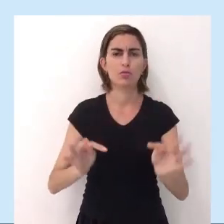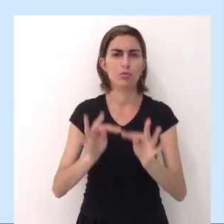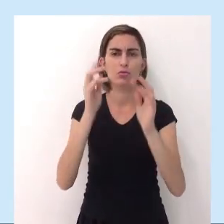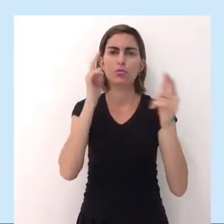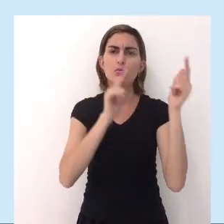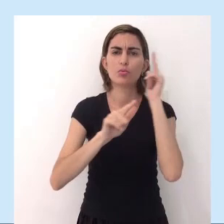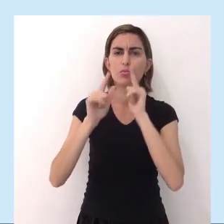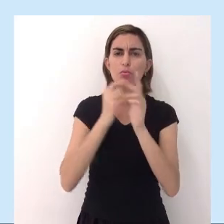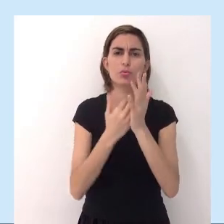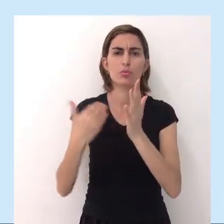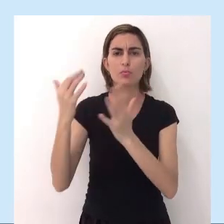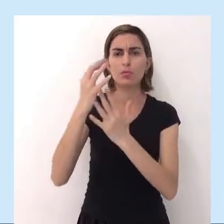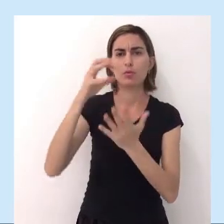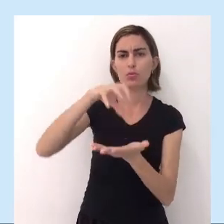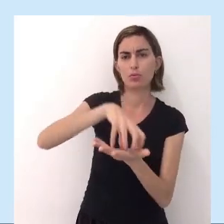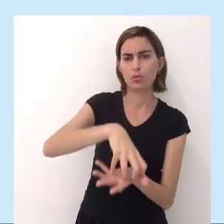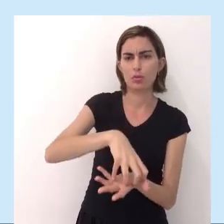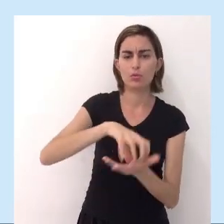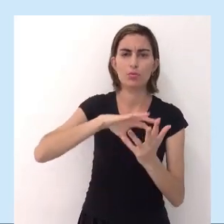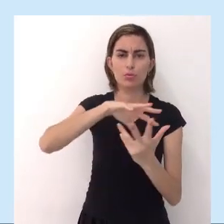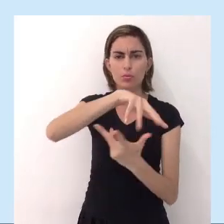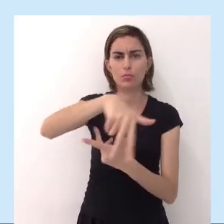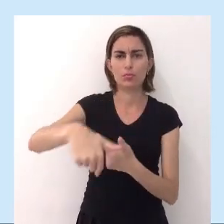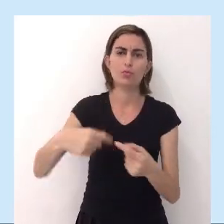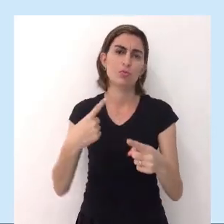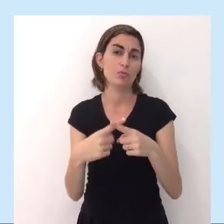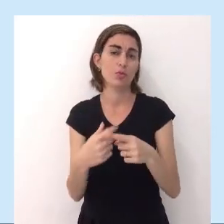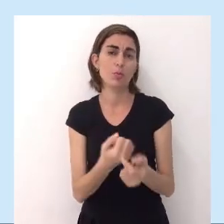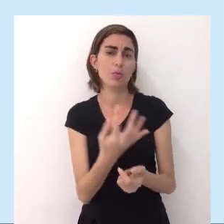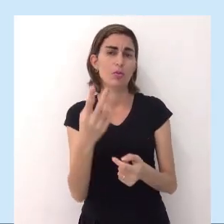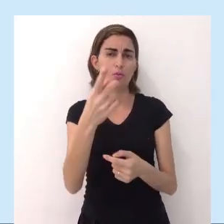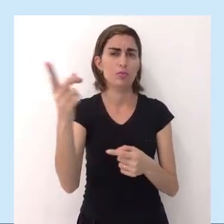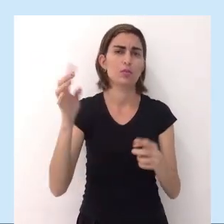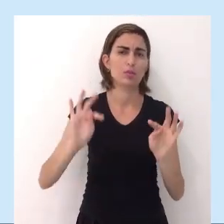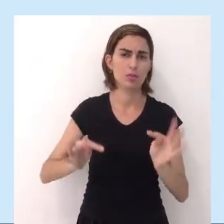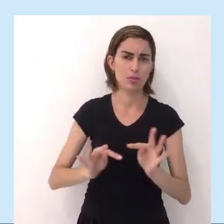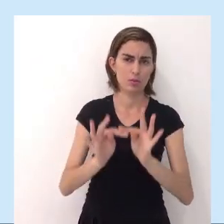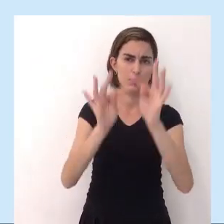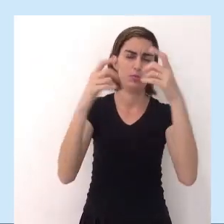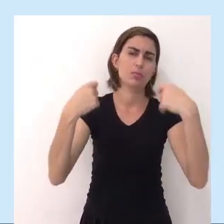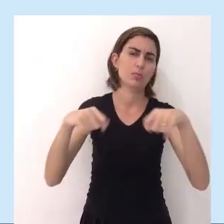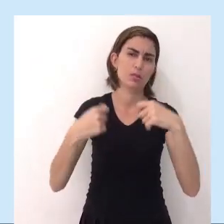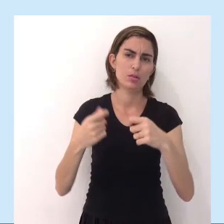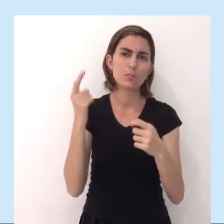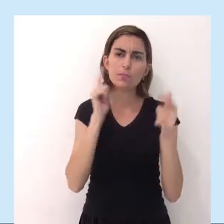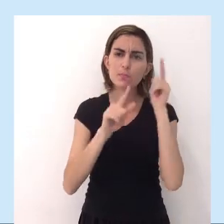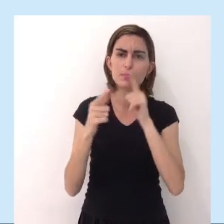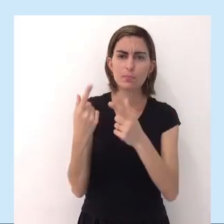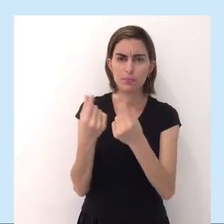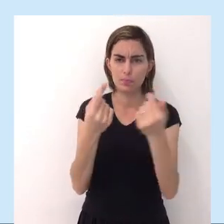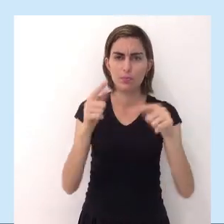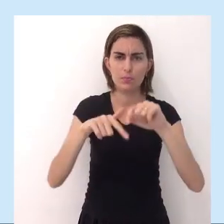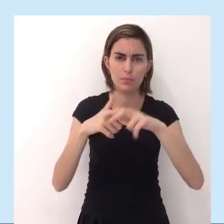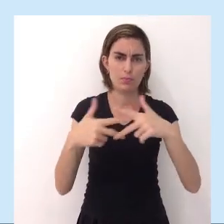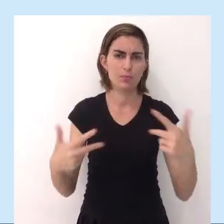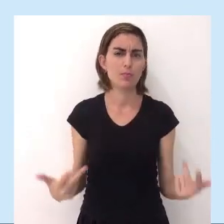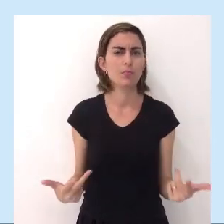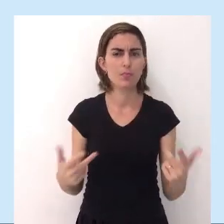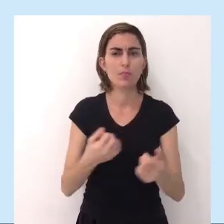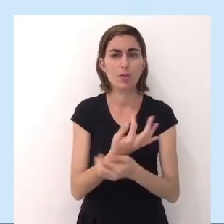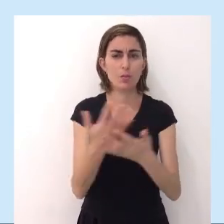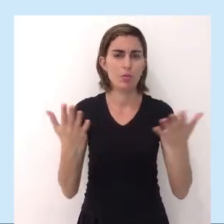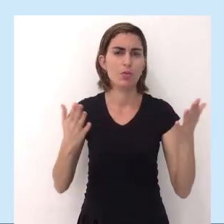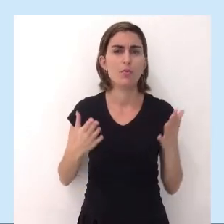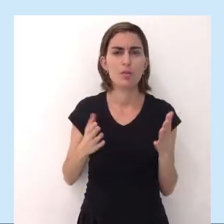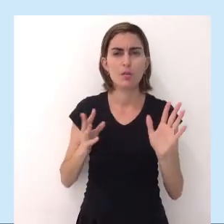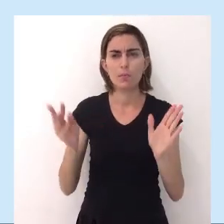tecnologias conseguia estar mais no centro do mundo. Por quê? Quando você produz tecnologia, você precisa de recursos, precisa de matéria-prima. E